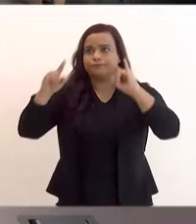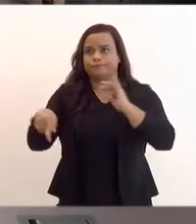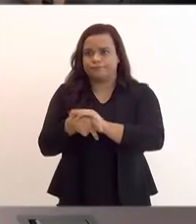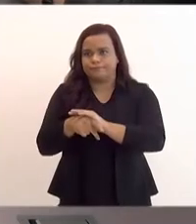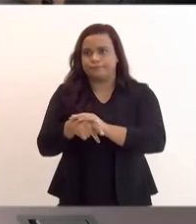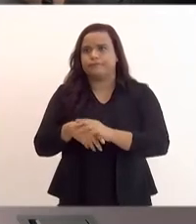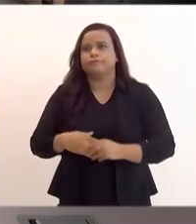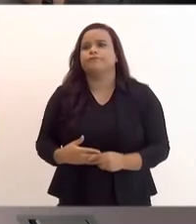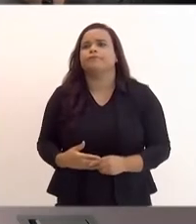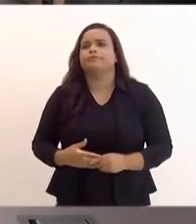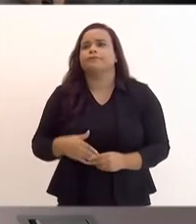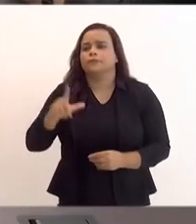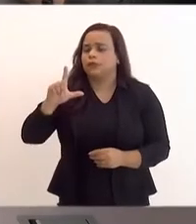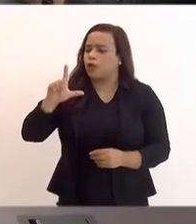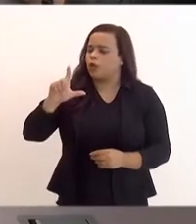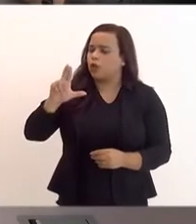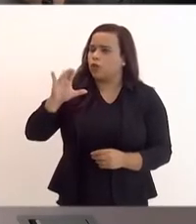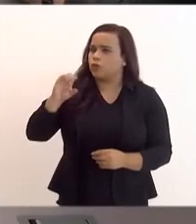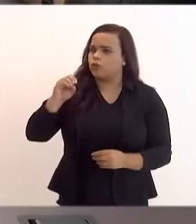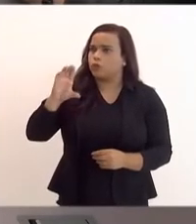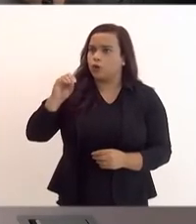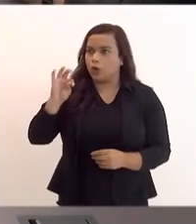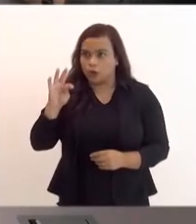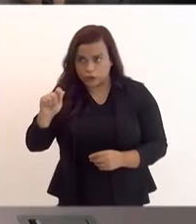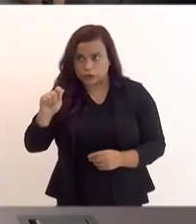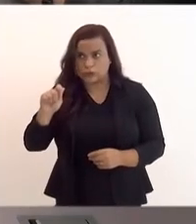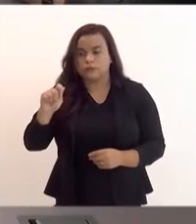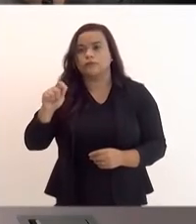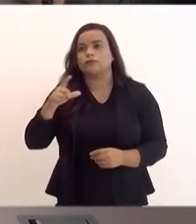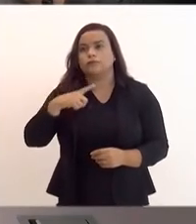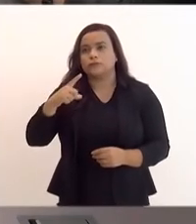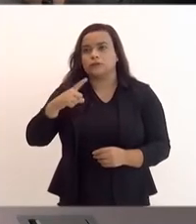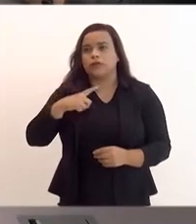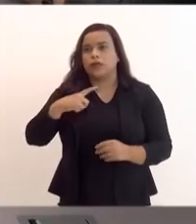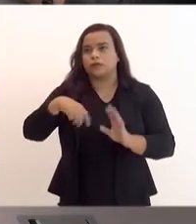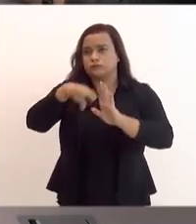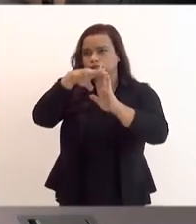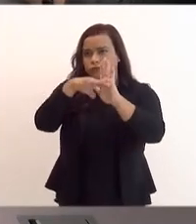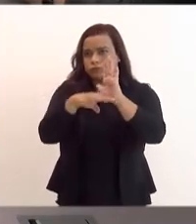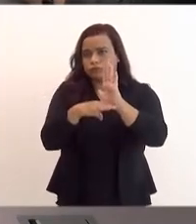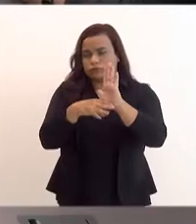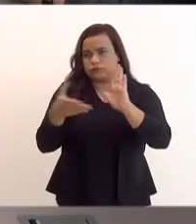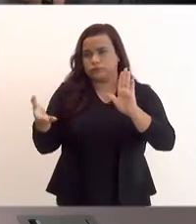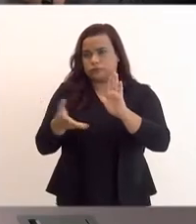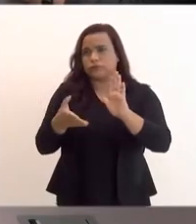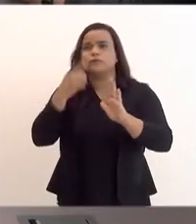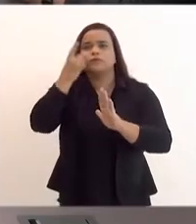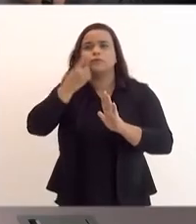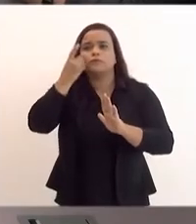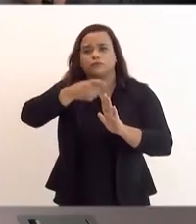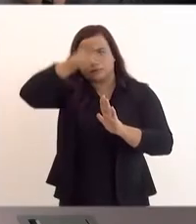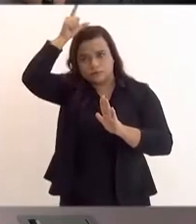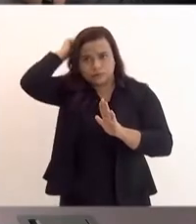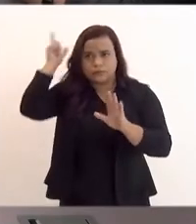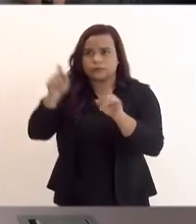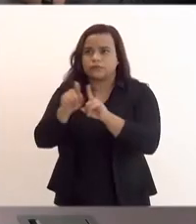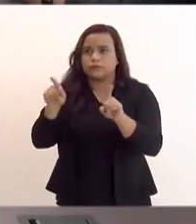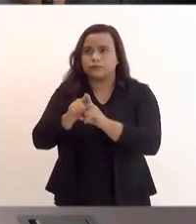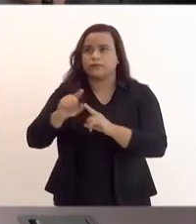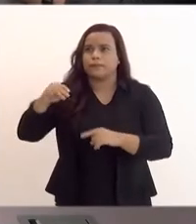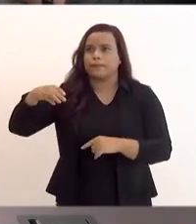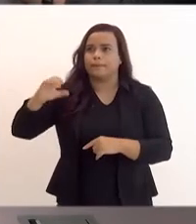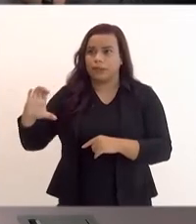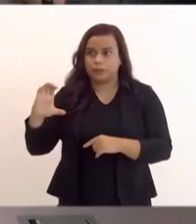Edifício Lúcio Costa, com a seguinte ordem do dia. Saudar aqui o deputado Luiz Paulo, deputado Carlos Mink,